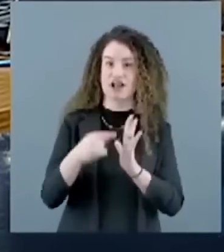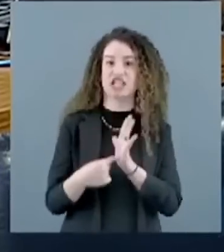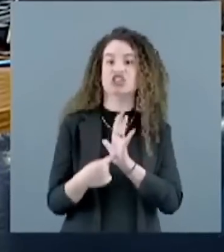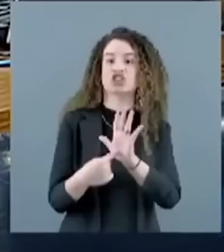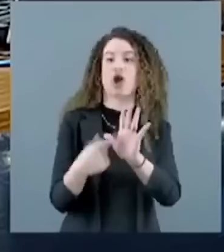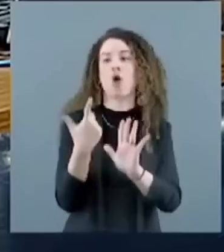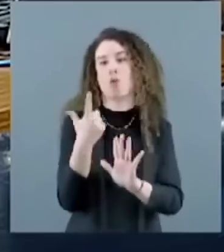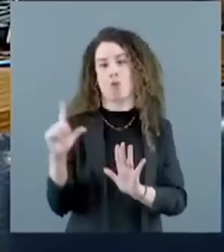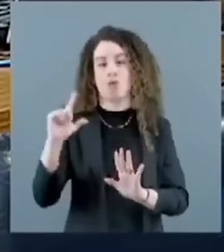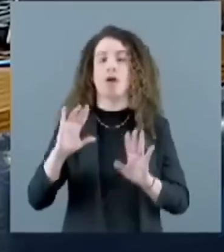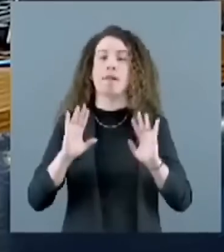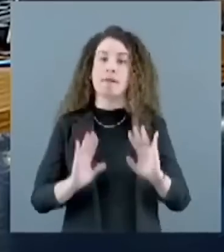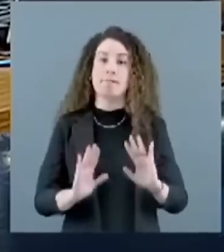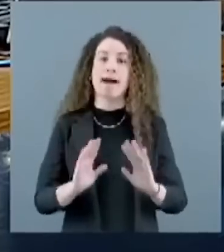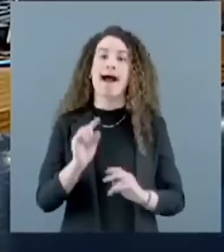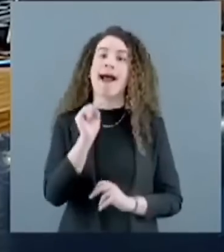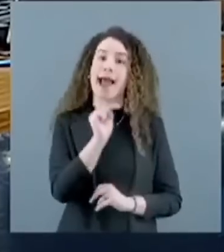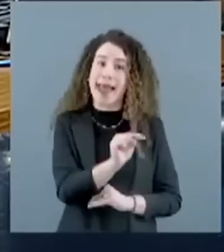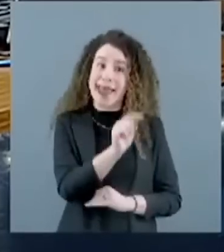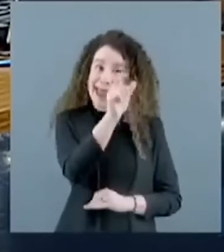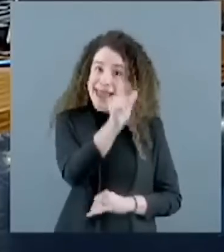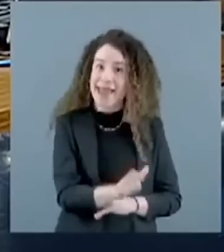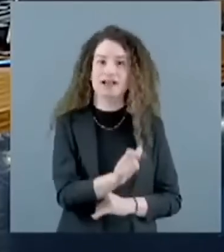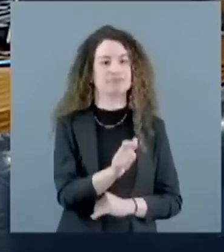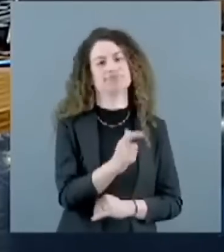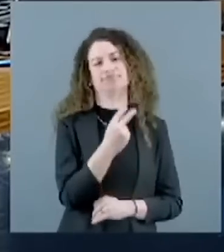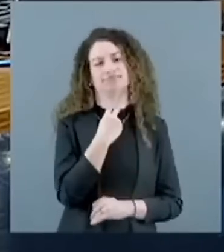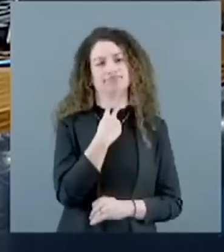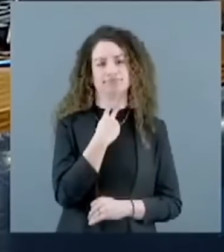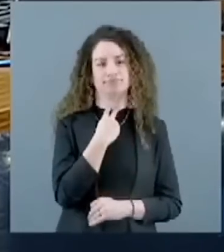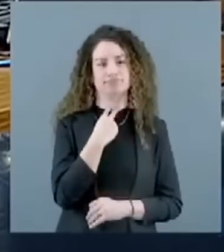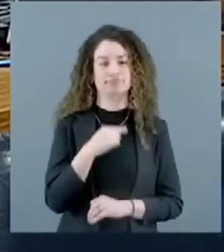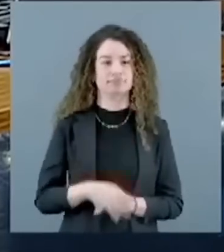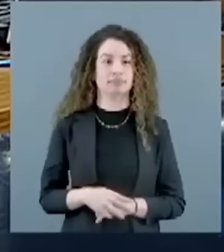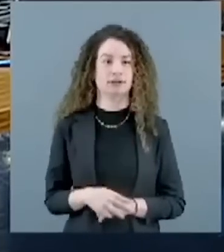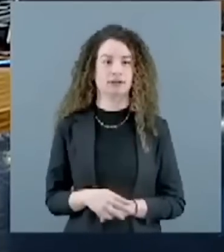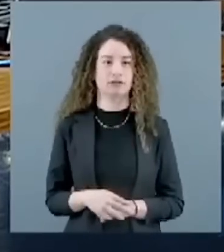Mas, evidentemente, não pode ele, sendo